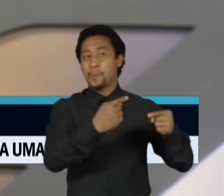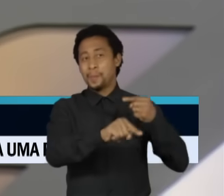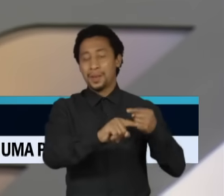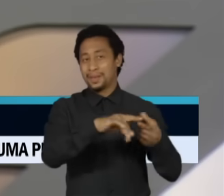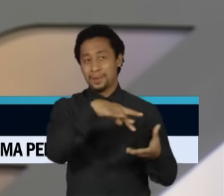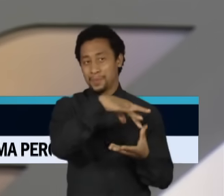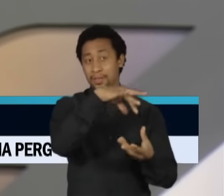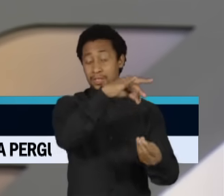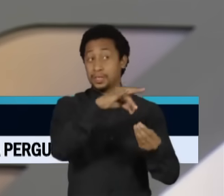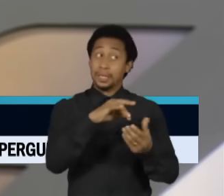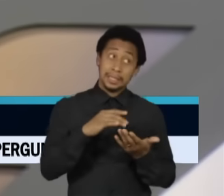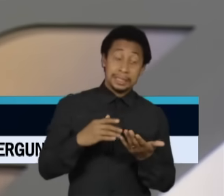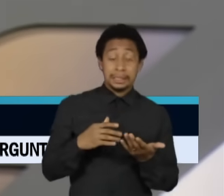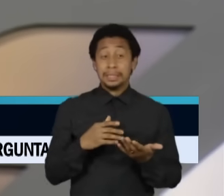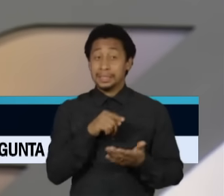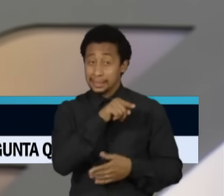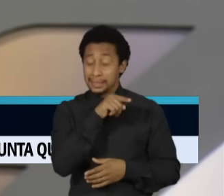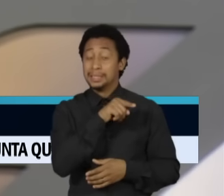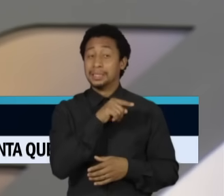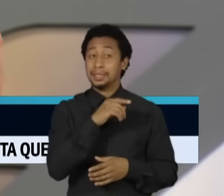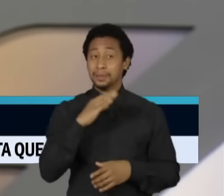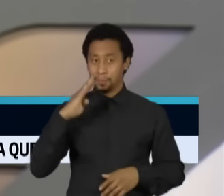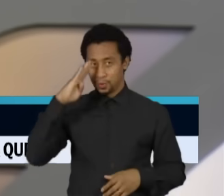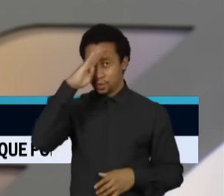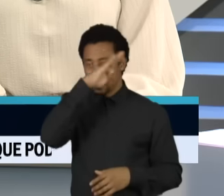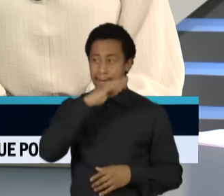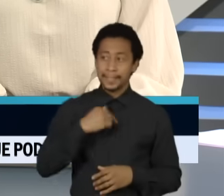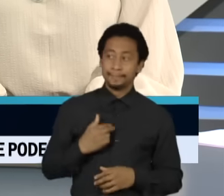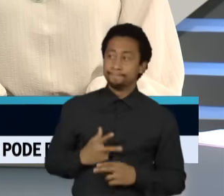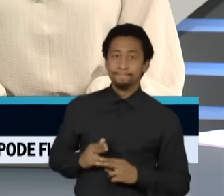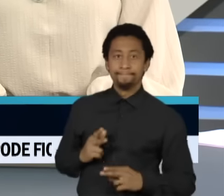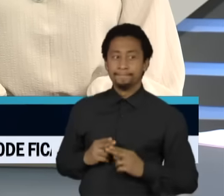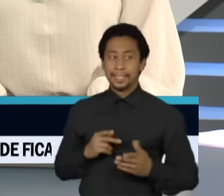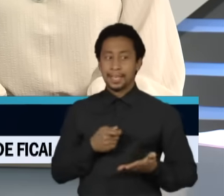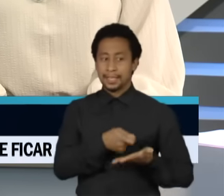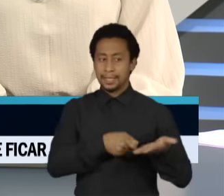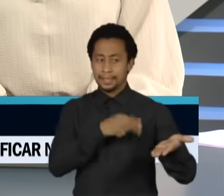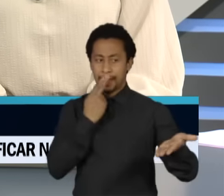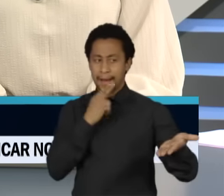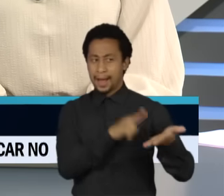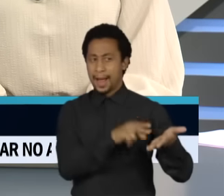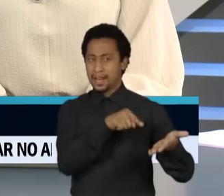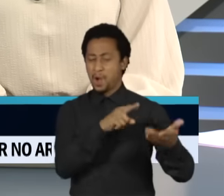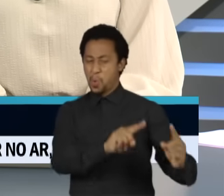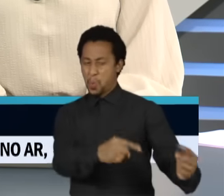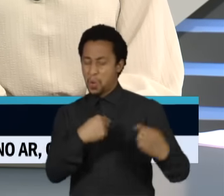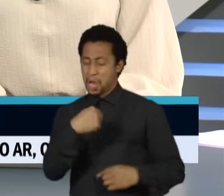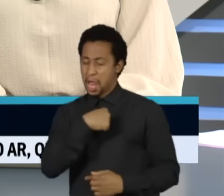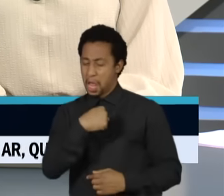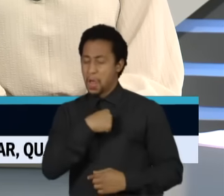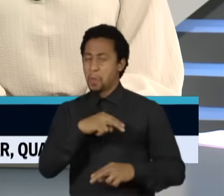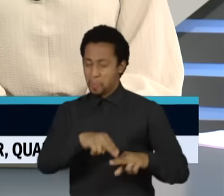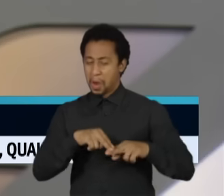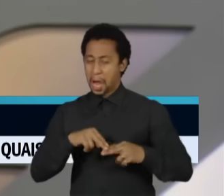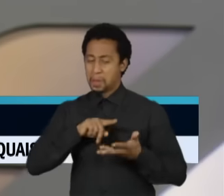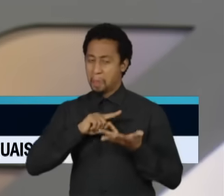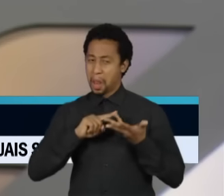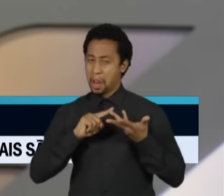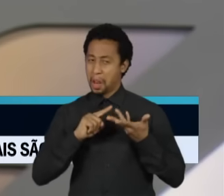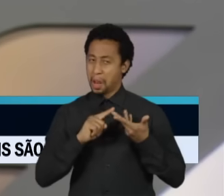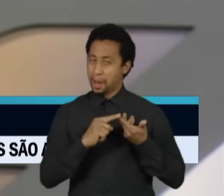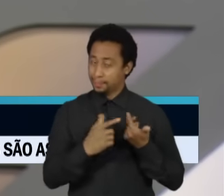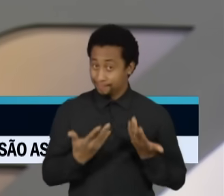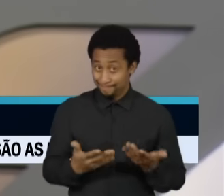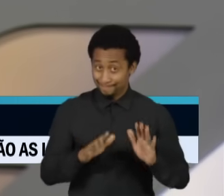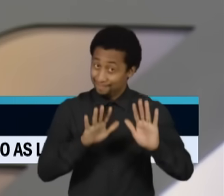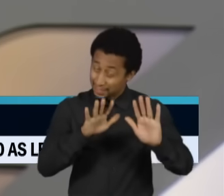carapuça e ache que essa carta é uma reação às posições dele. Na verdade, a reação natural de um de um de